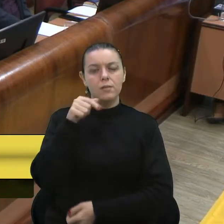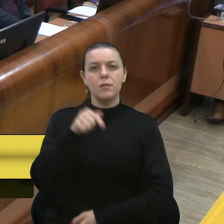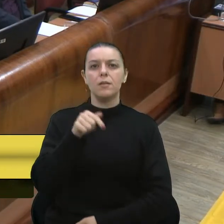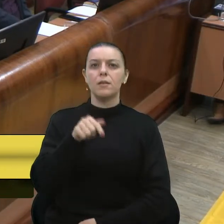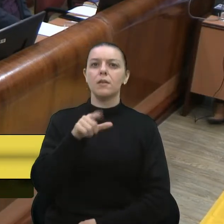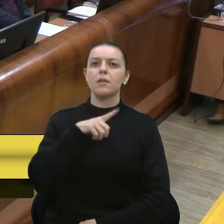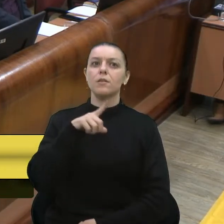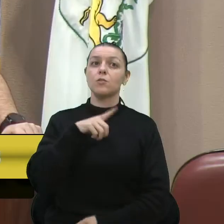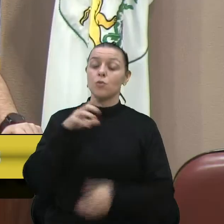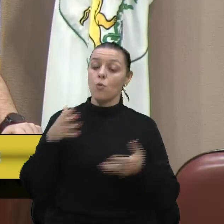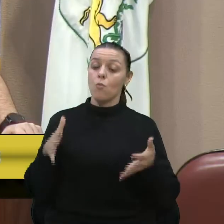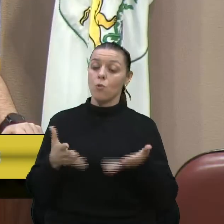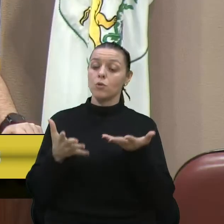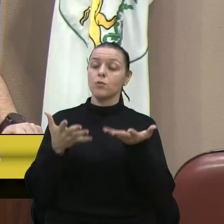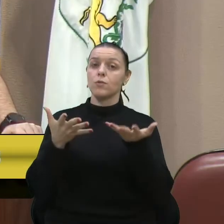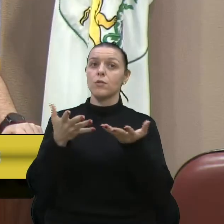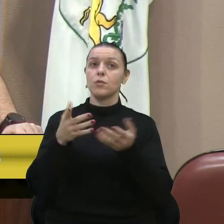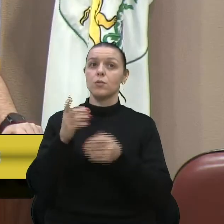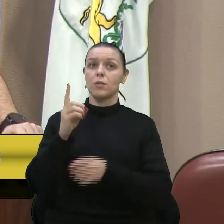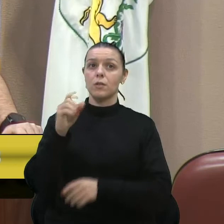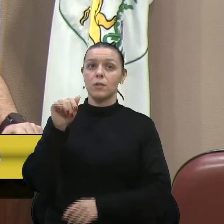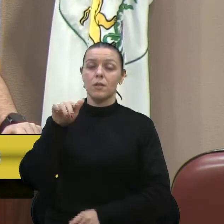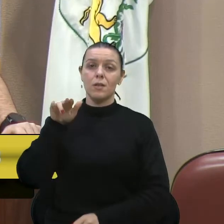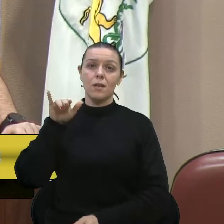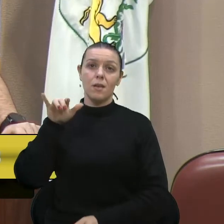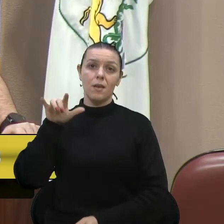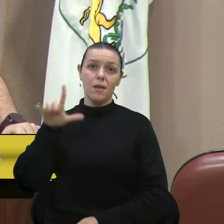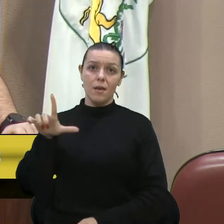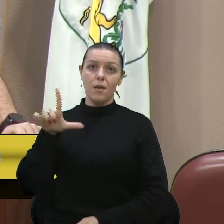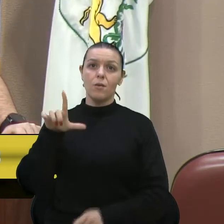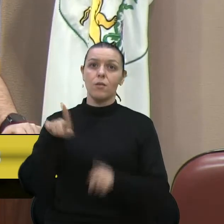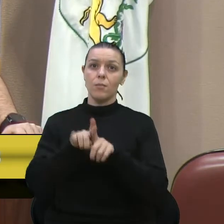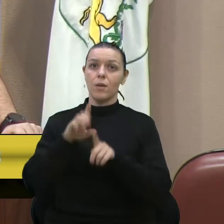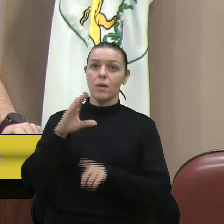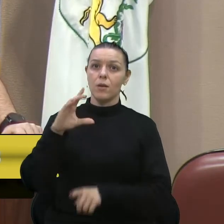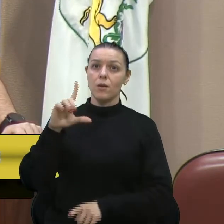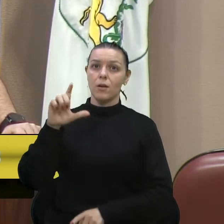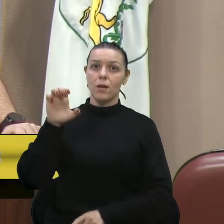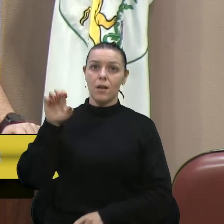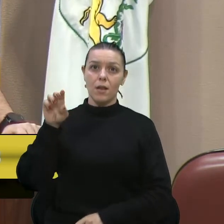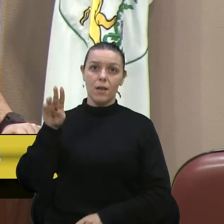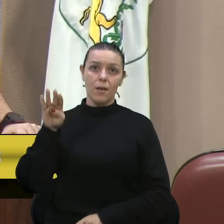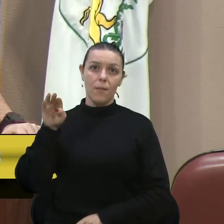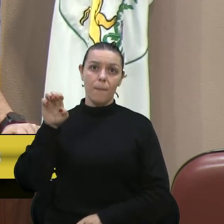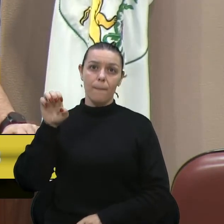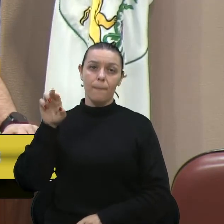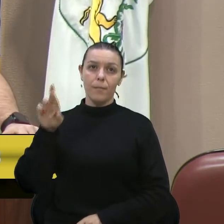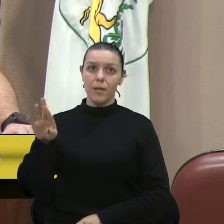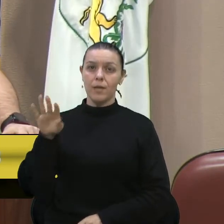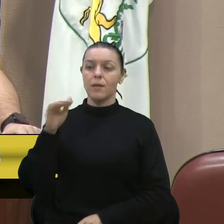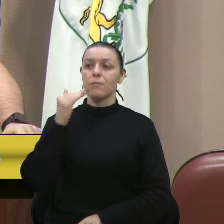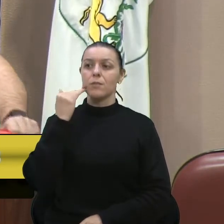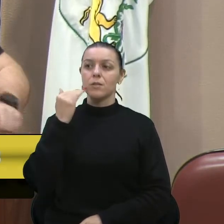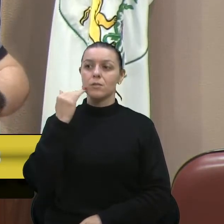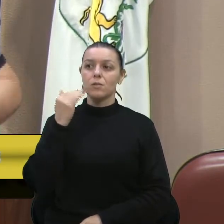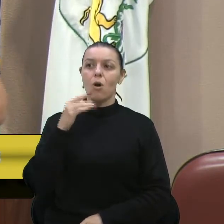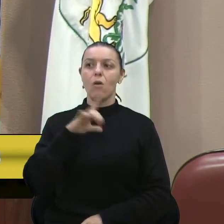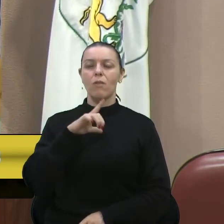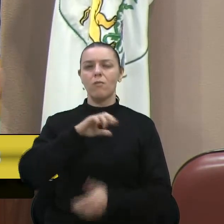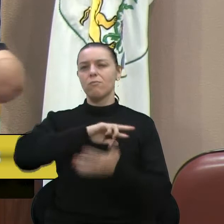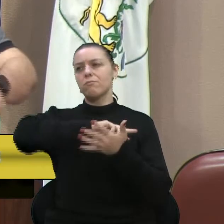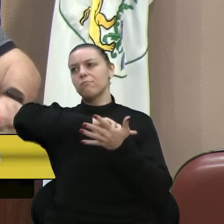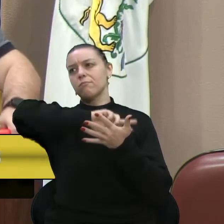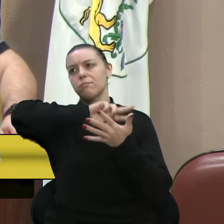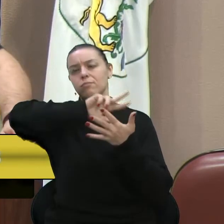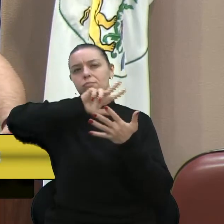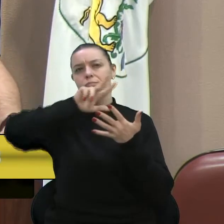grande incentivador. O Daniel, o Kleber, que trabalha comigo, o Thales, a Vânia, a Marisol. Né? Então, nós tivemos diversas